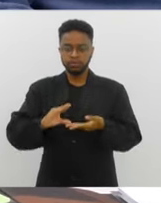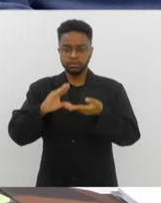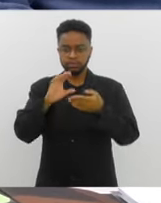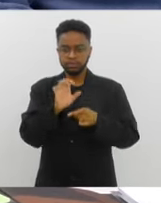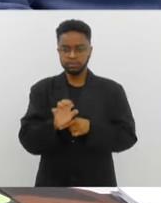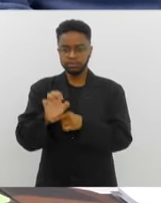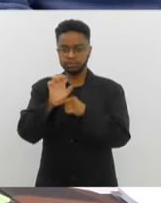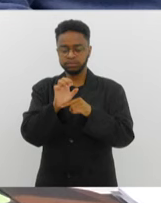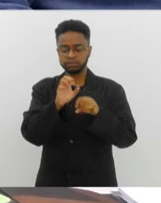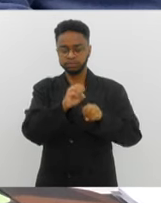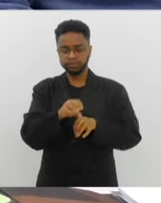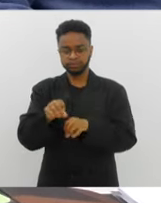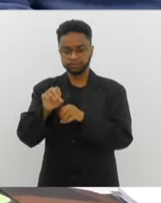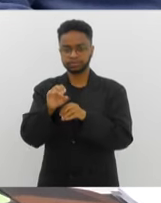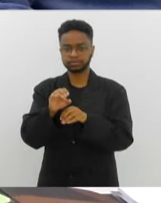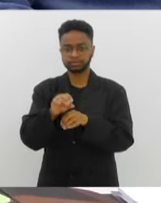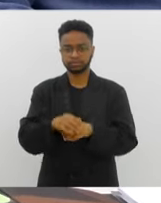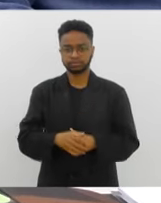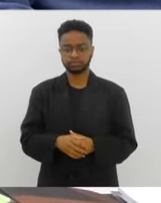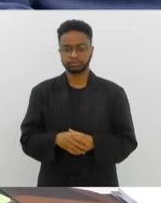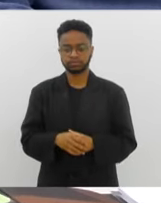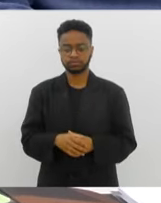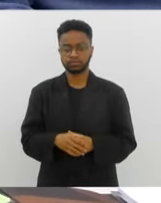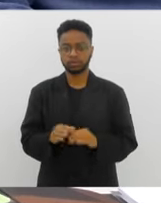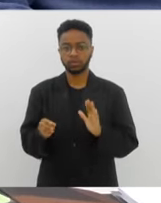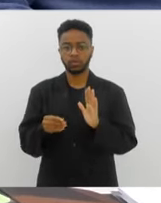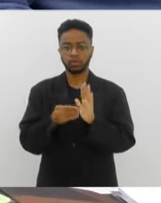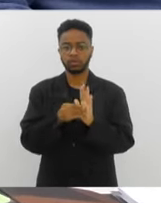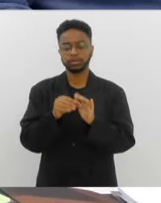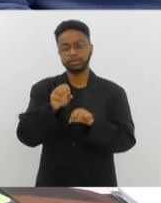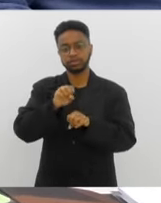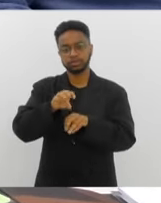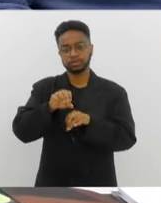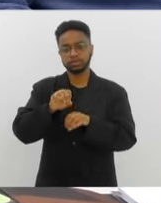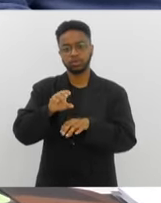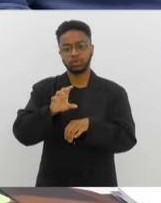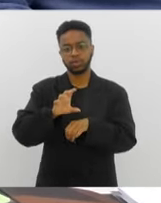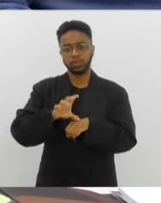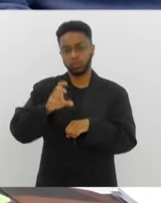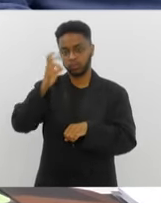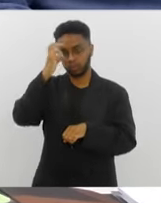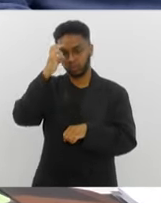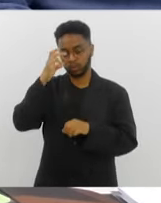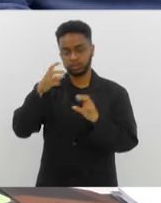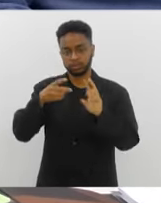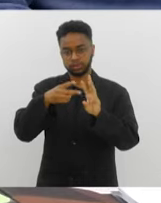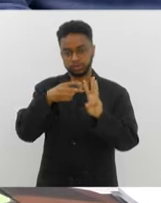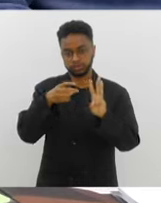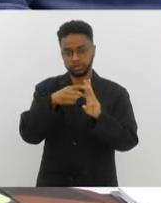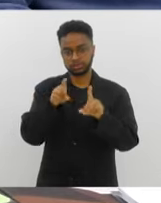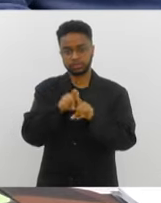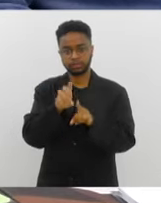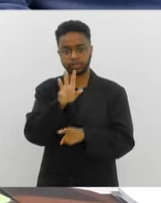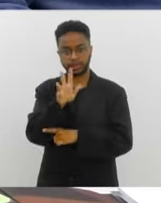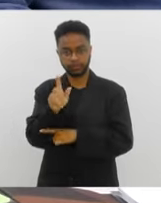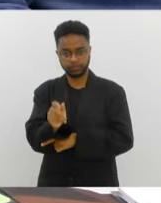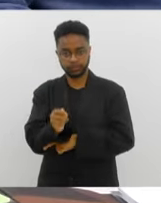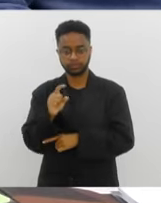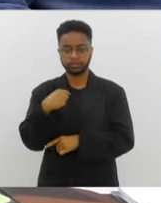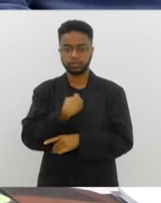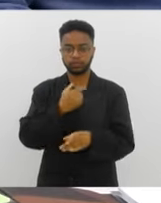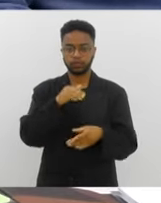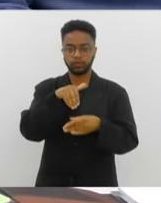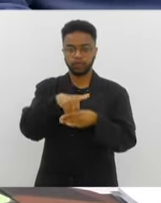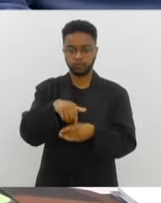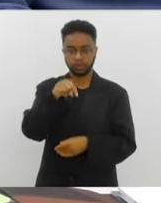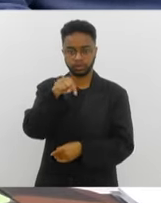etc., etc., o ensino das culturas indígenas e africanas. Isso foi votado aqui